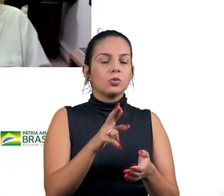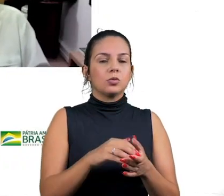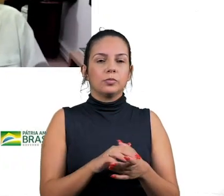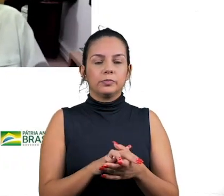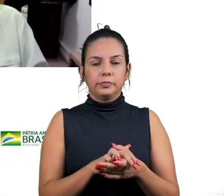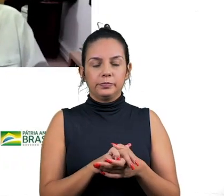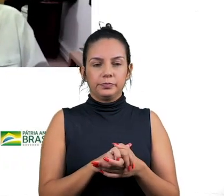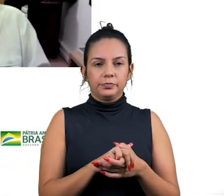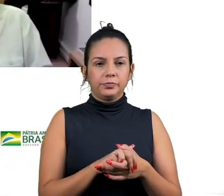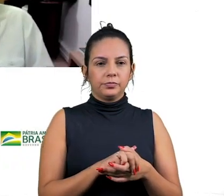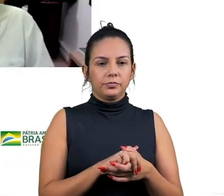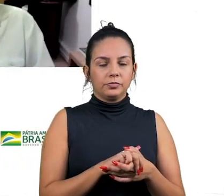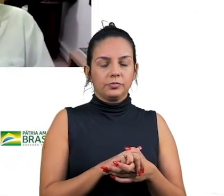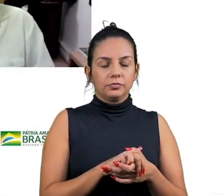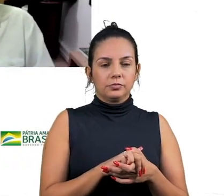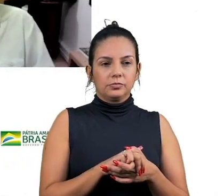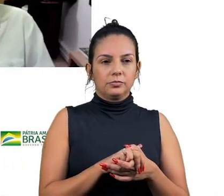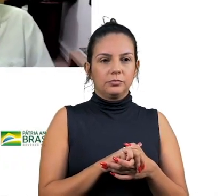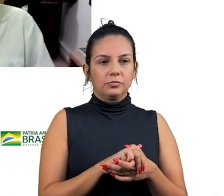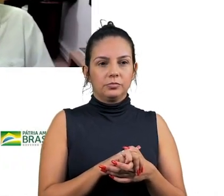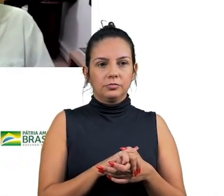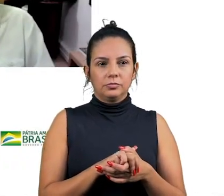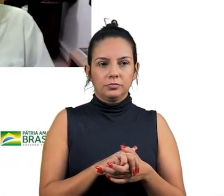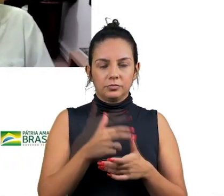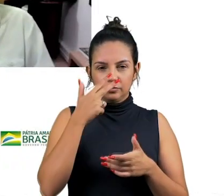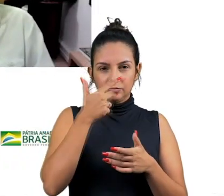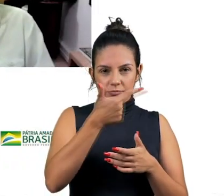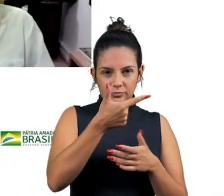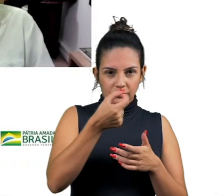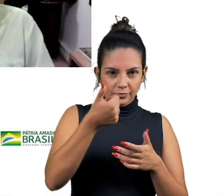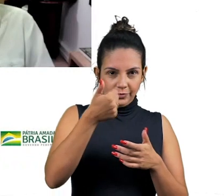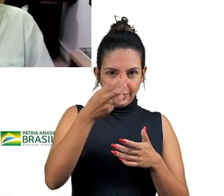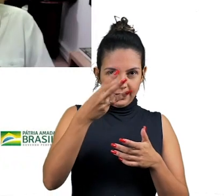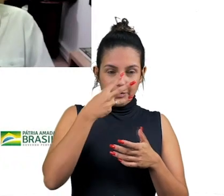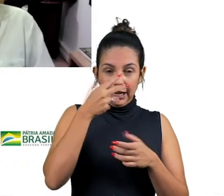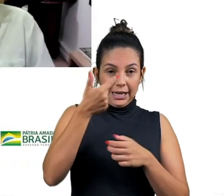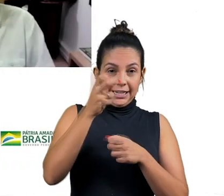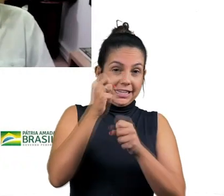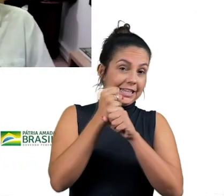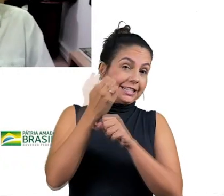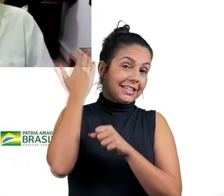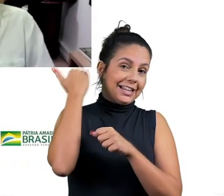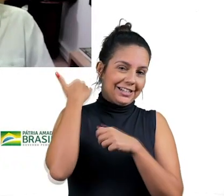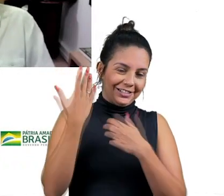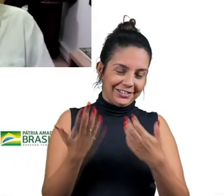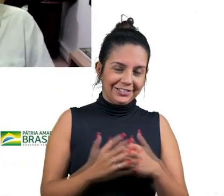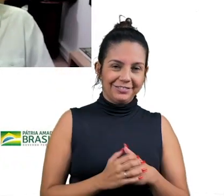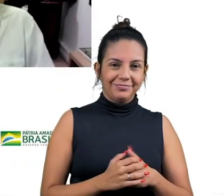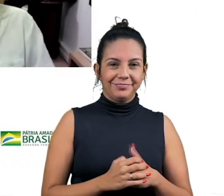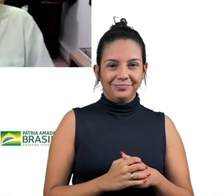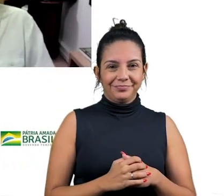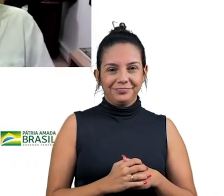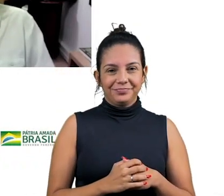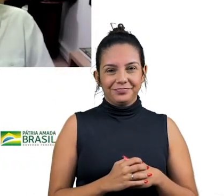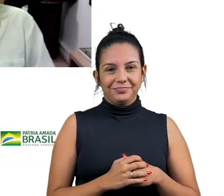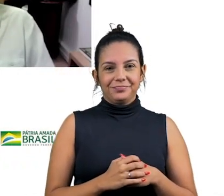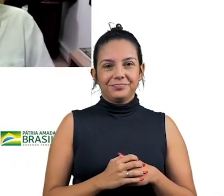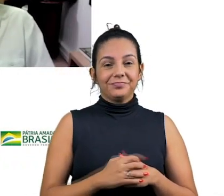faço. Olha, porque está dizendo que parece que 2013 foi há 15 anos. Não, pois é, exatamente. Quer